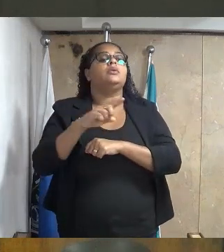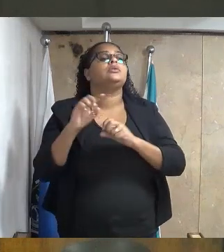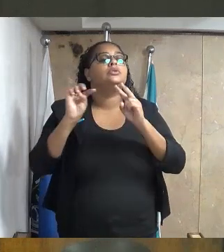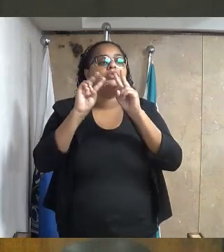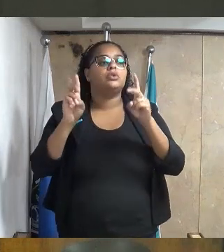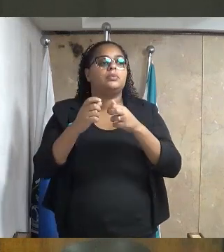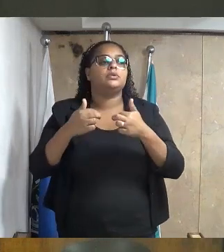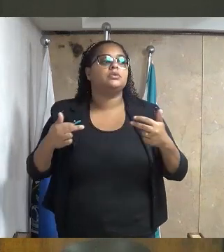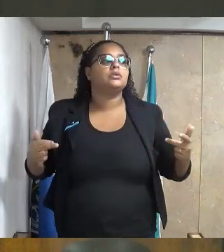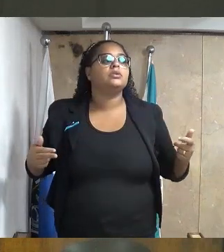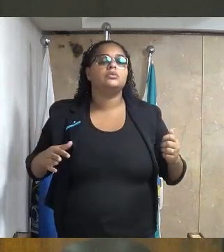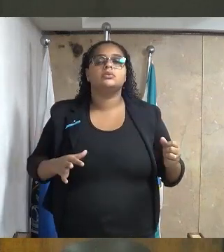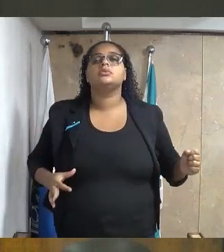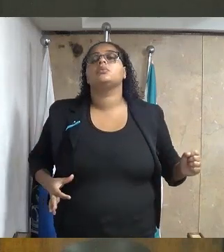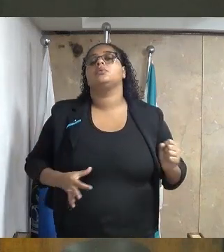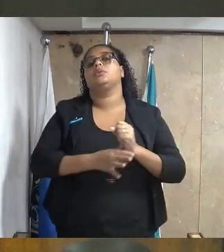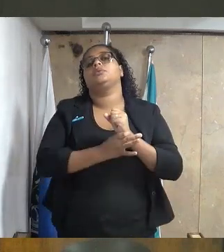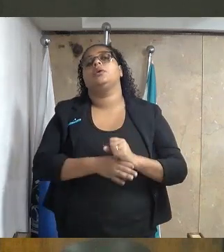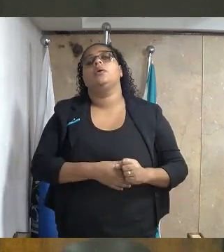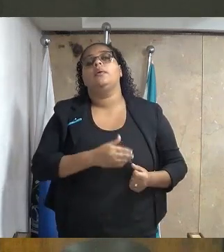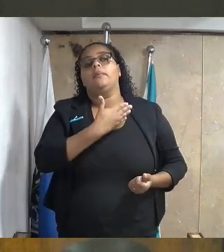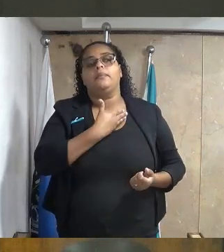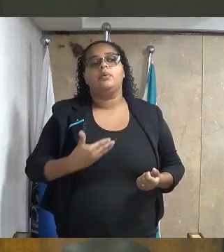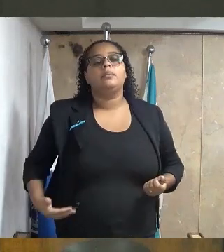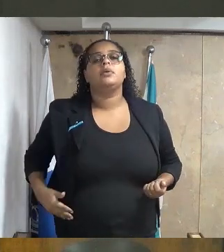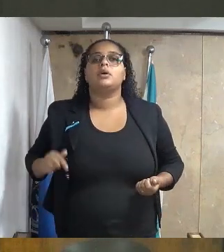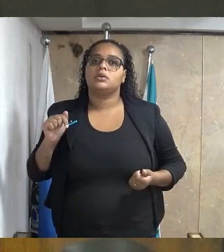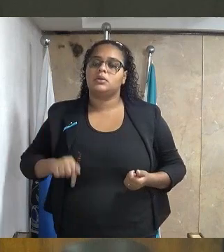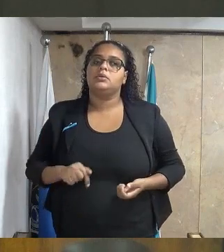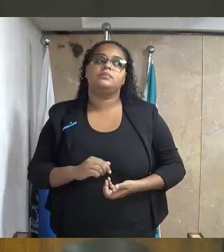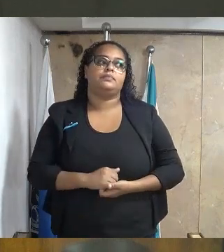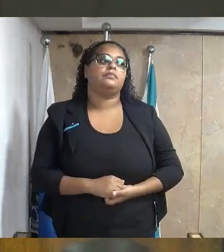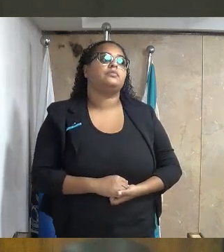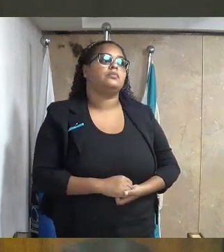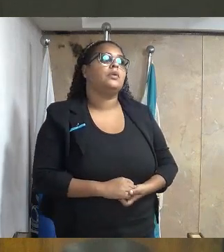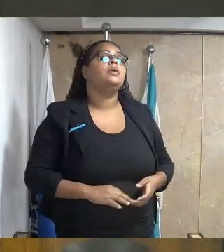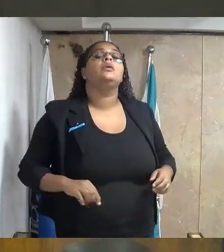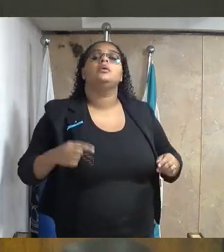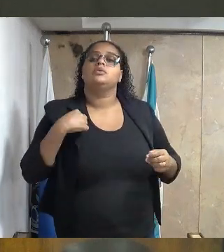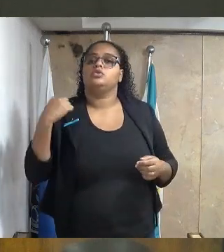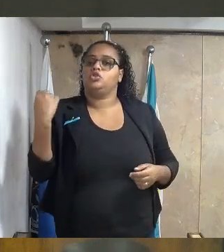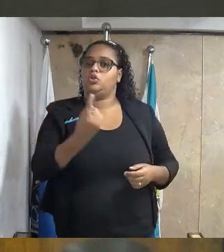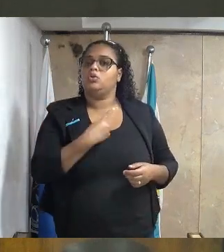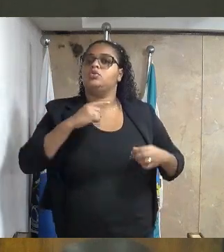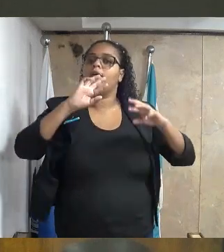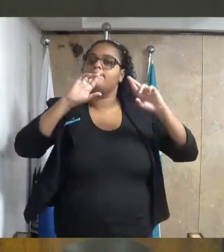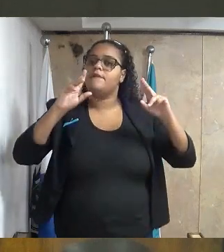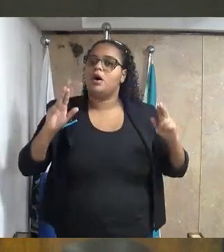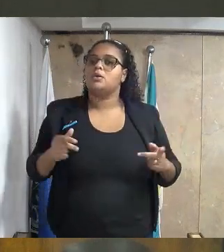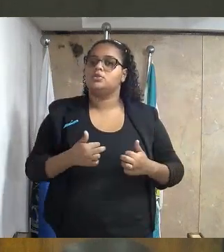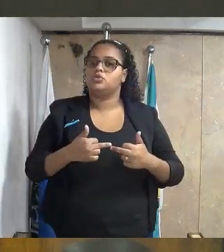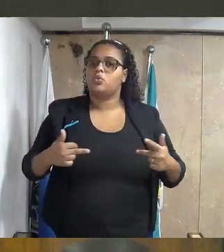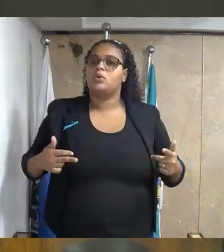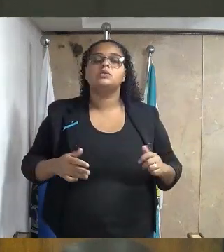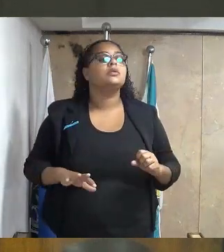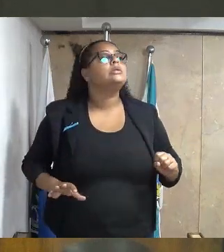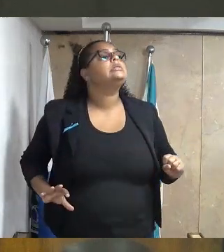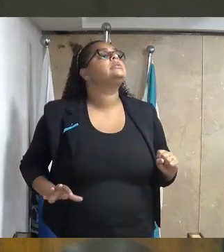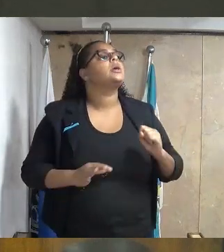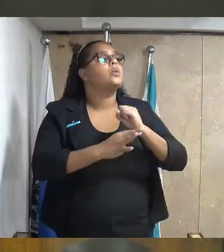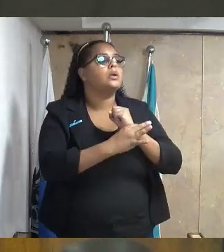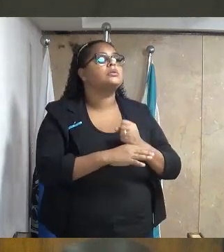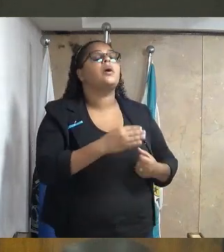questão da segurança pública aqui no nosso município. Nós vemos vários investimentos em segurança